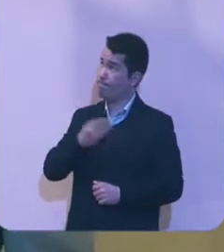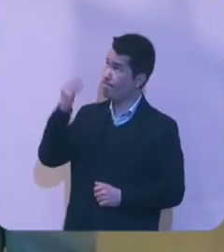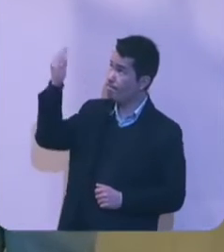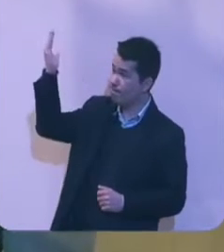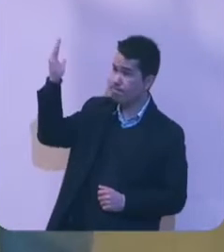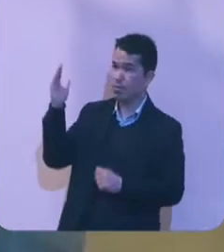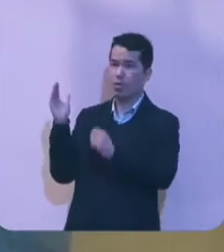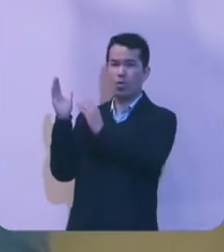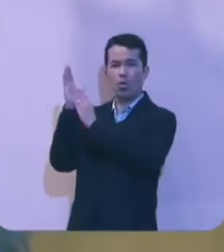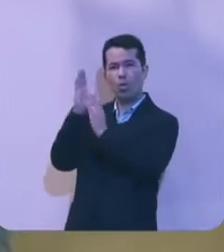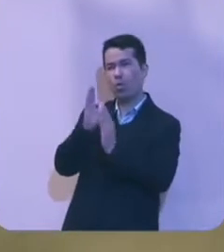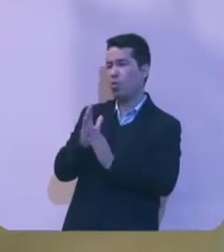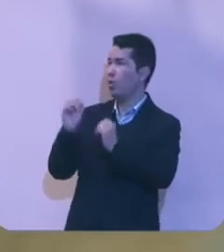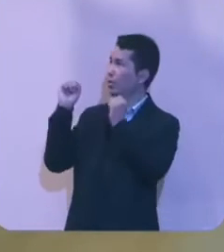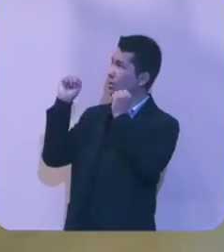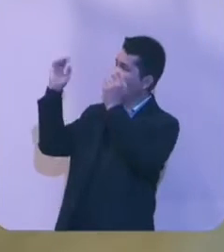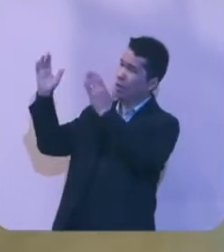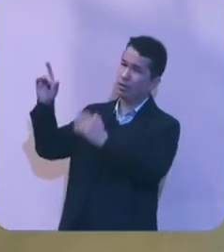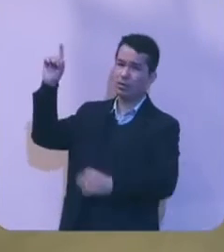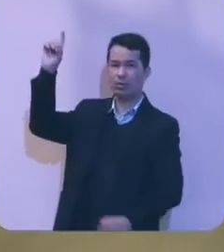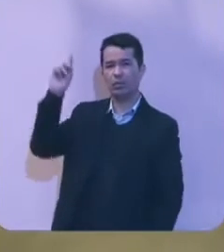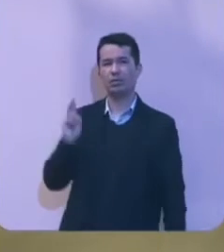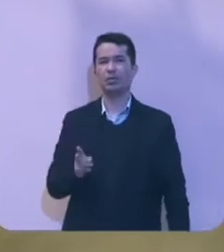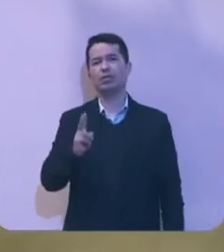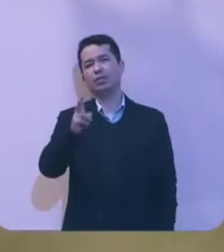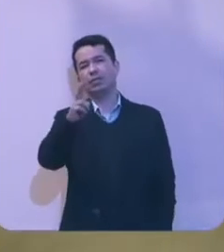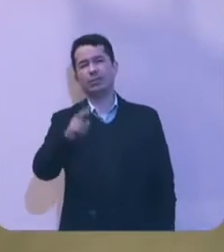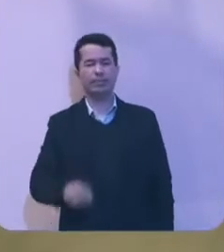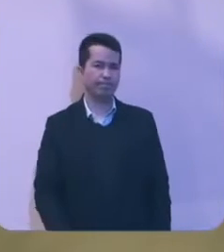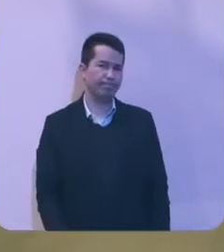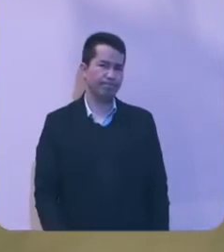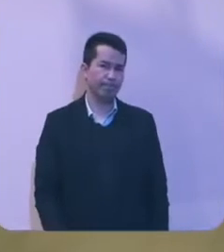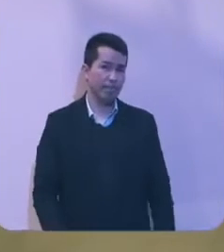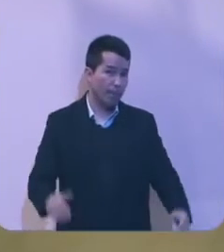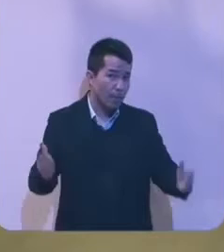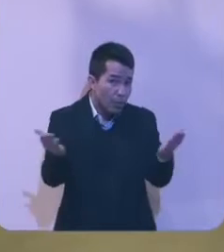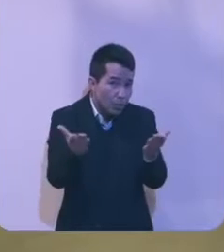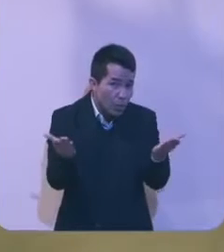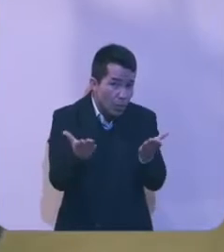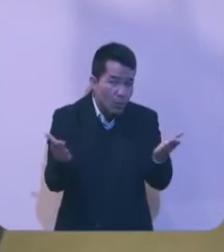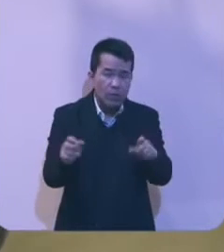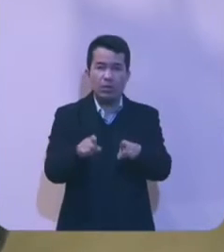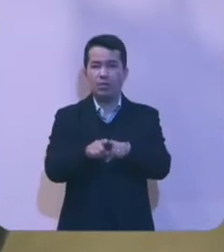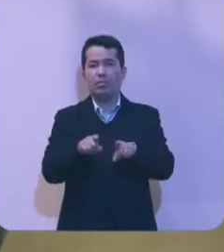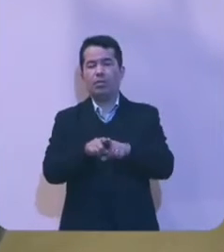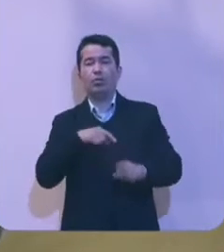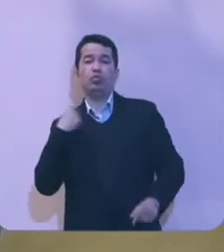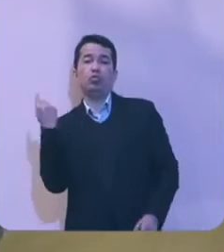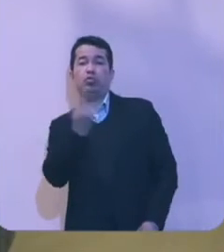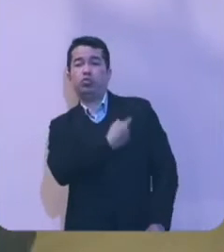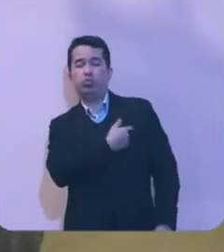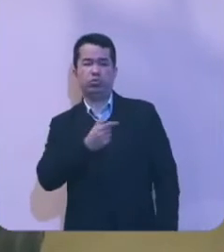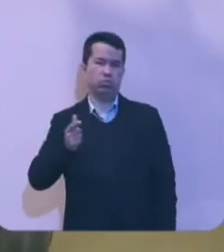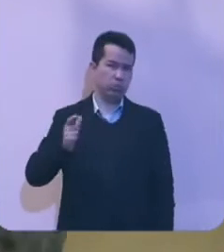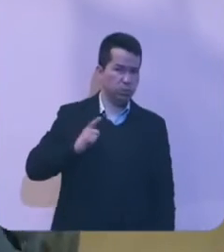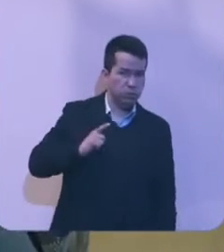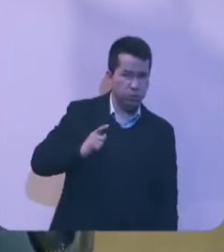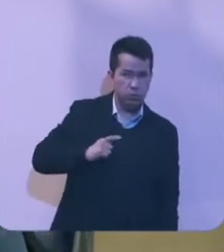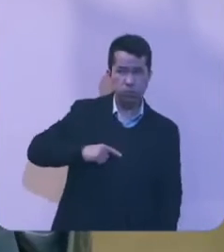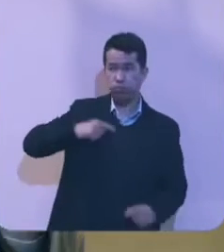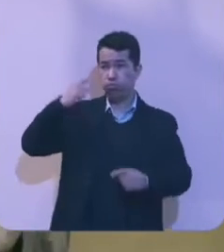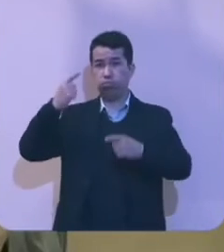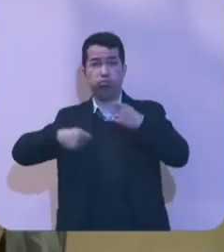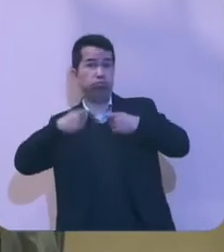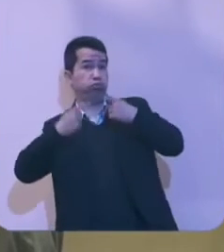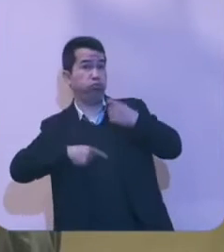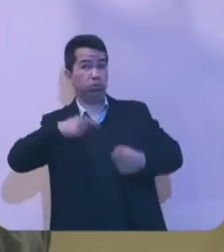aspecto da declaração de fé vai ensinar para a gente que a gente entra na batalha, quando a gente fez tudo